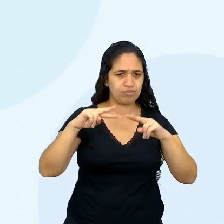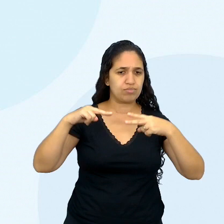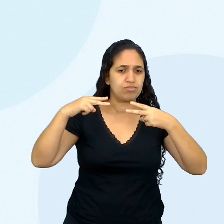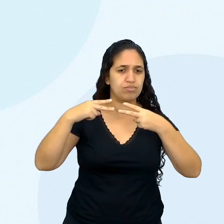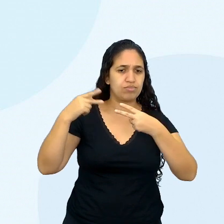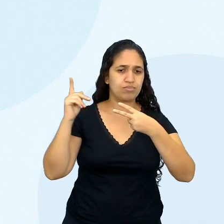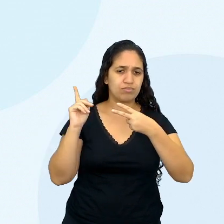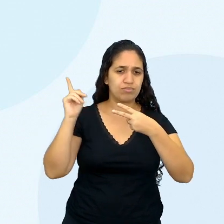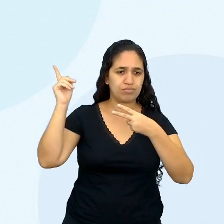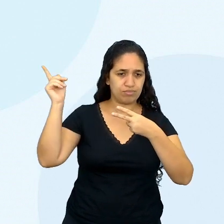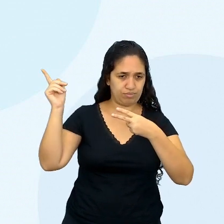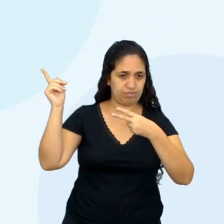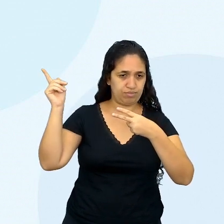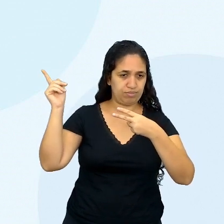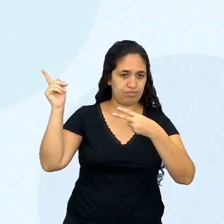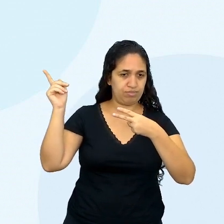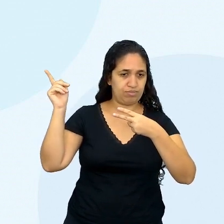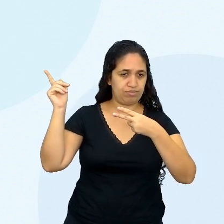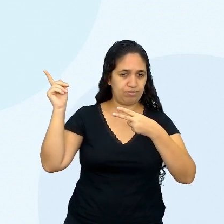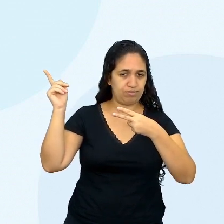aí, que é